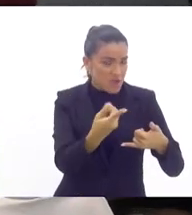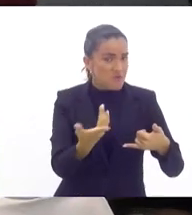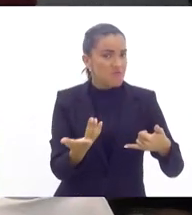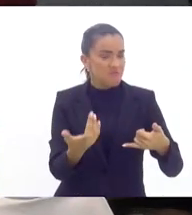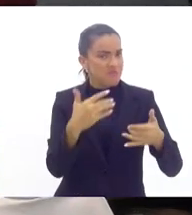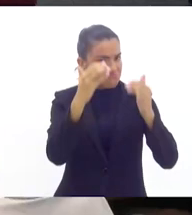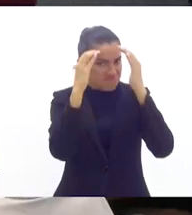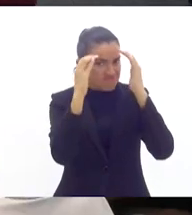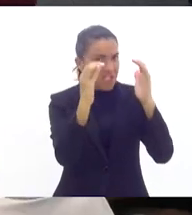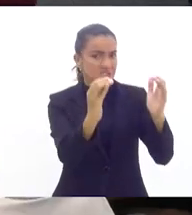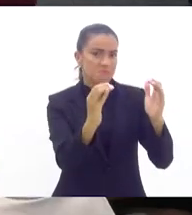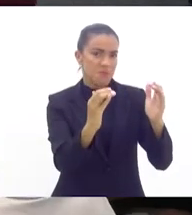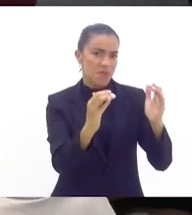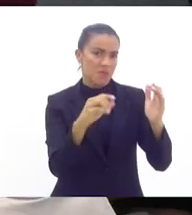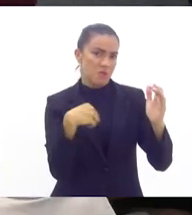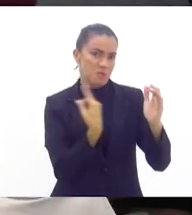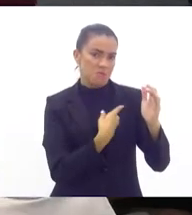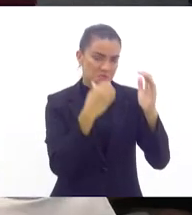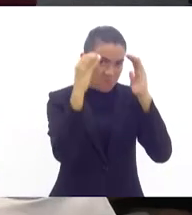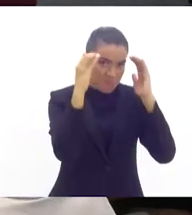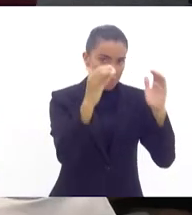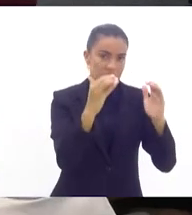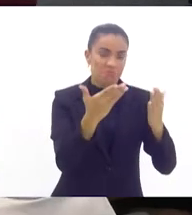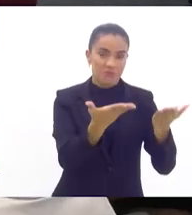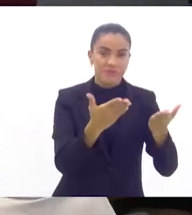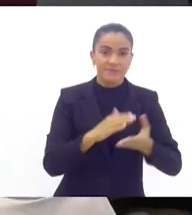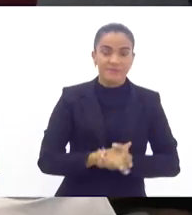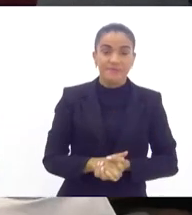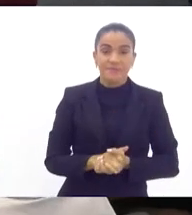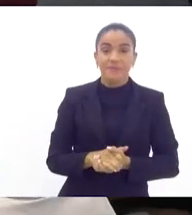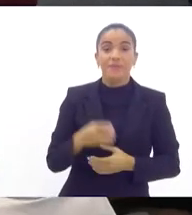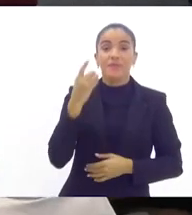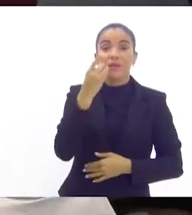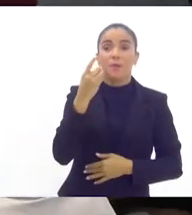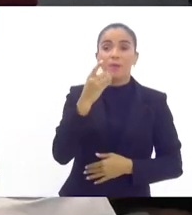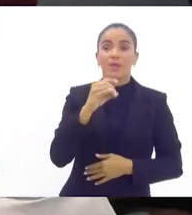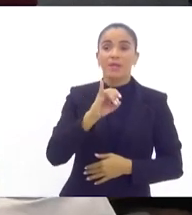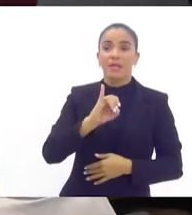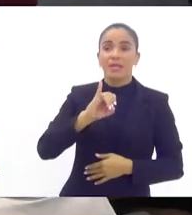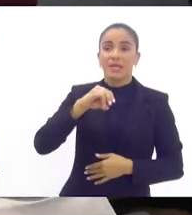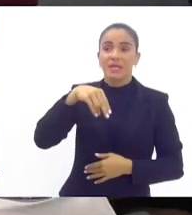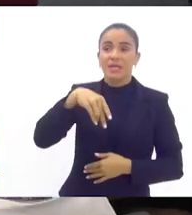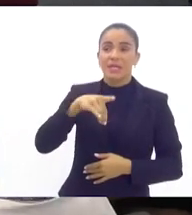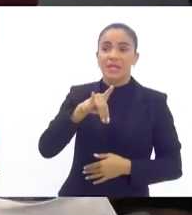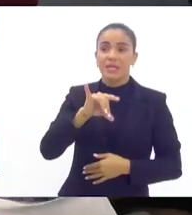o respeito que temos nesta casa Deputado da Índia